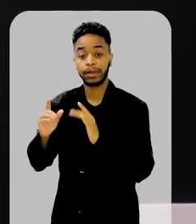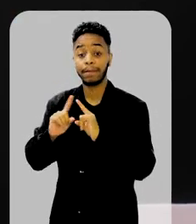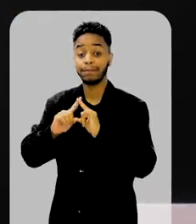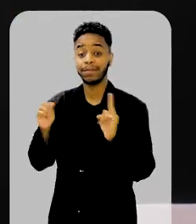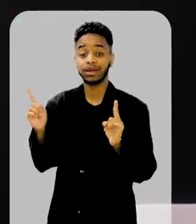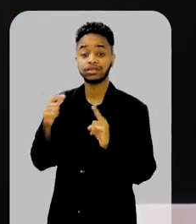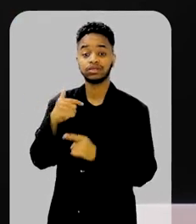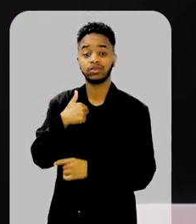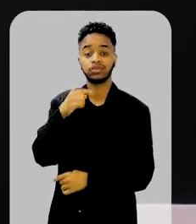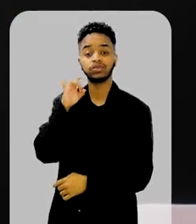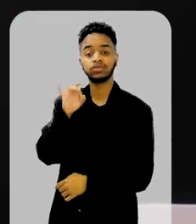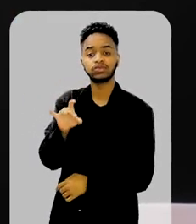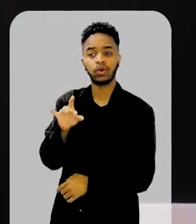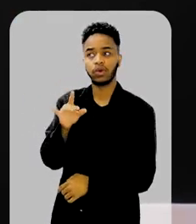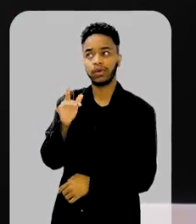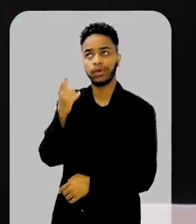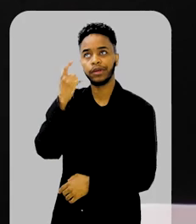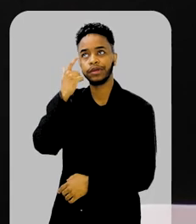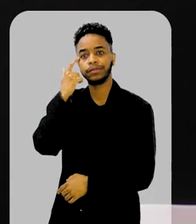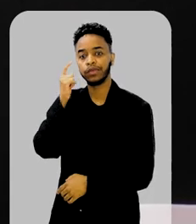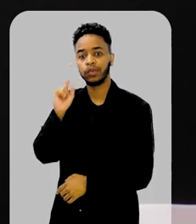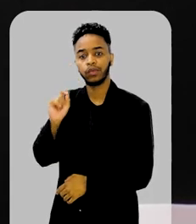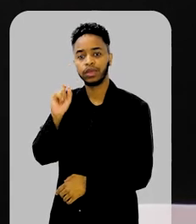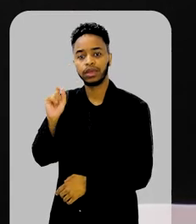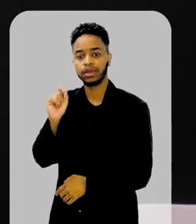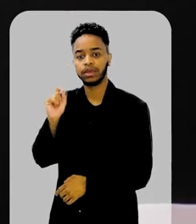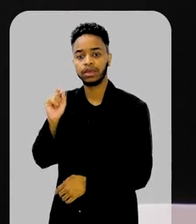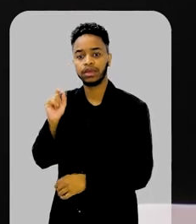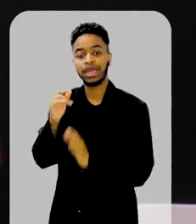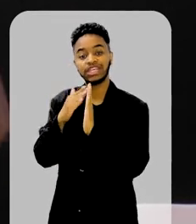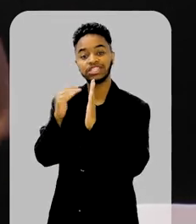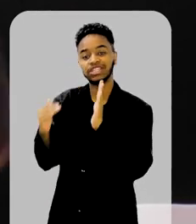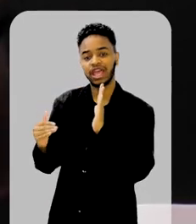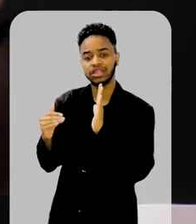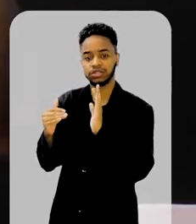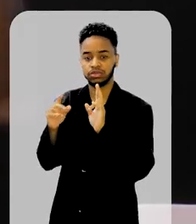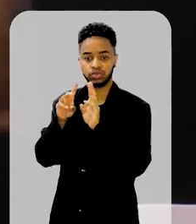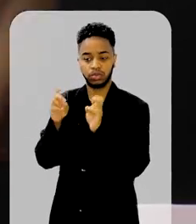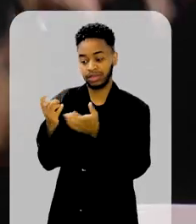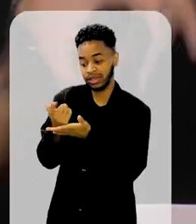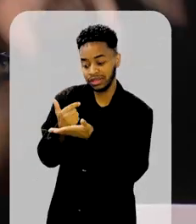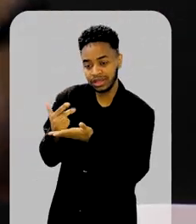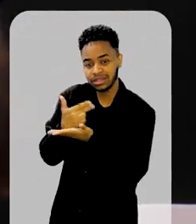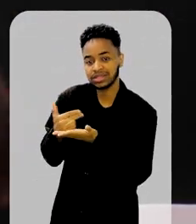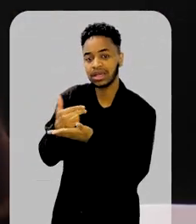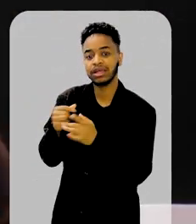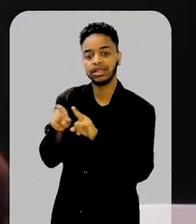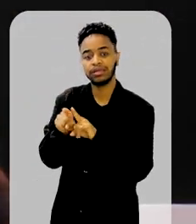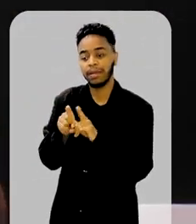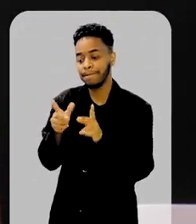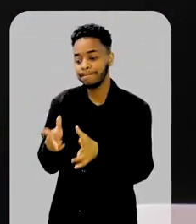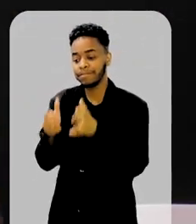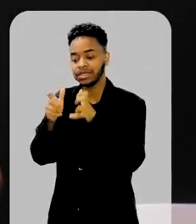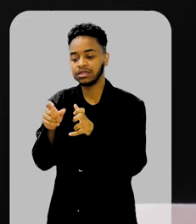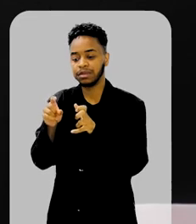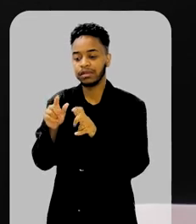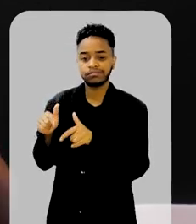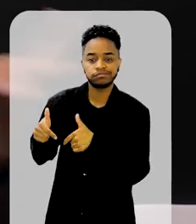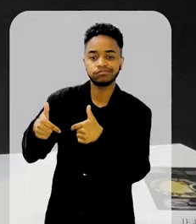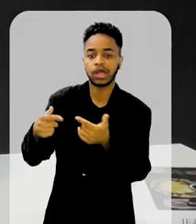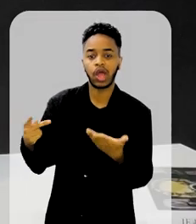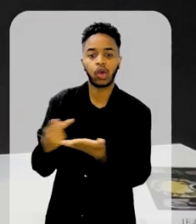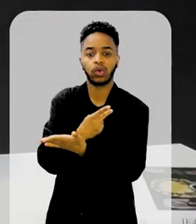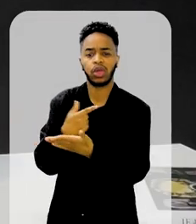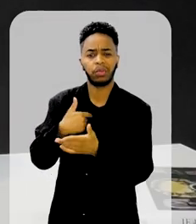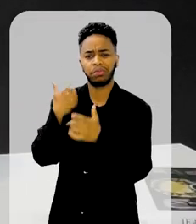até então Mauro eu só tinha a questão na minha cabeça do lado da estética de desenhar e ver o desenho ganhando vida